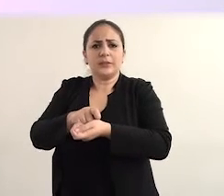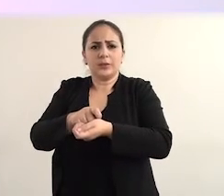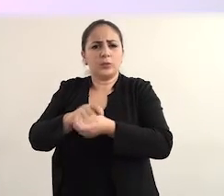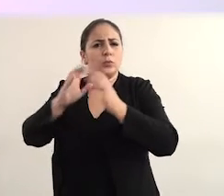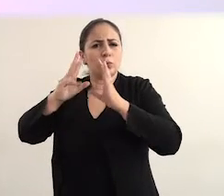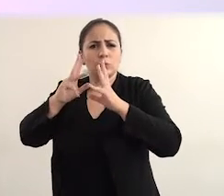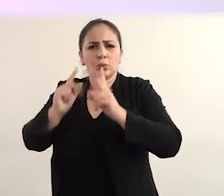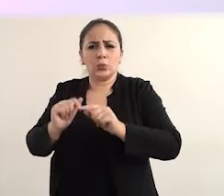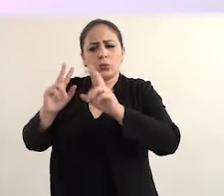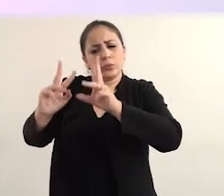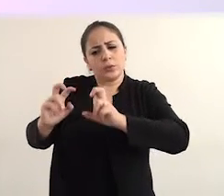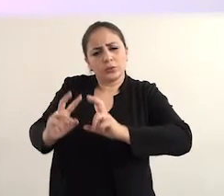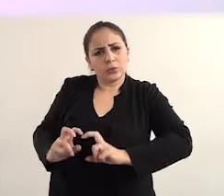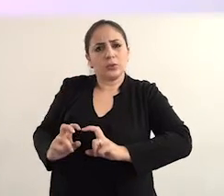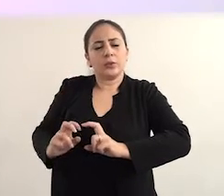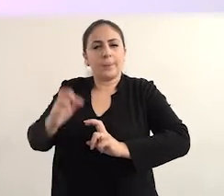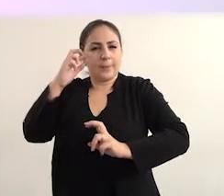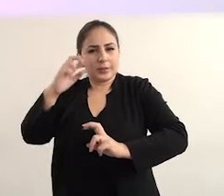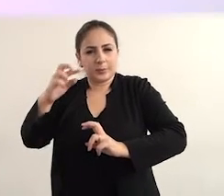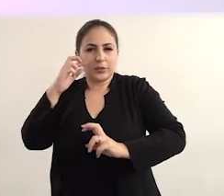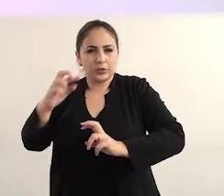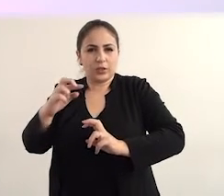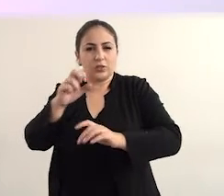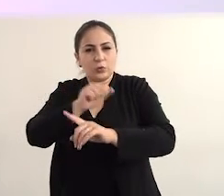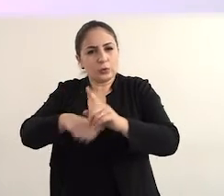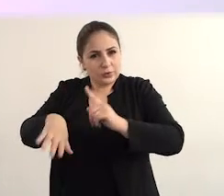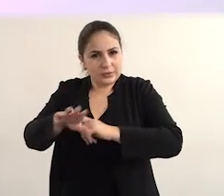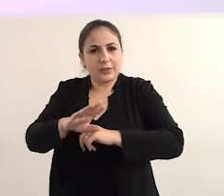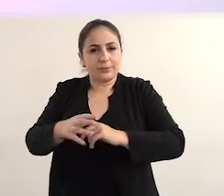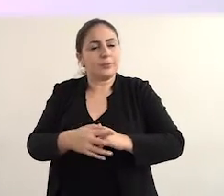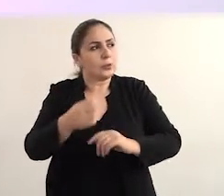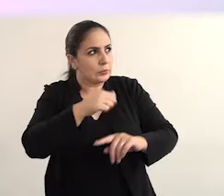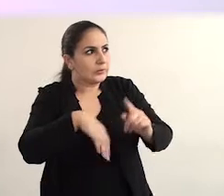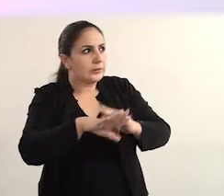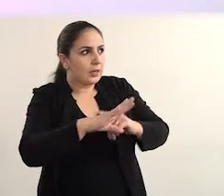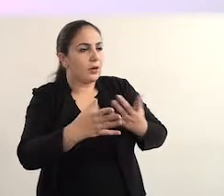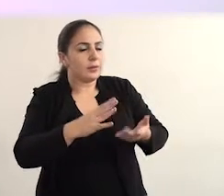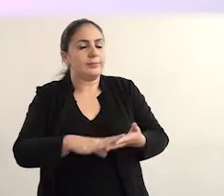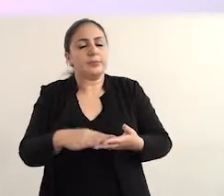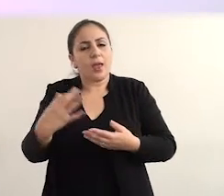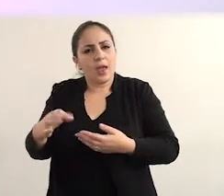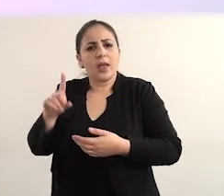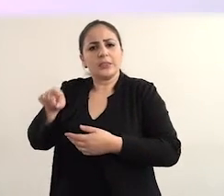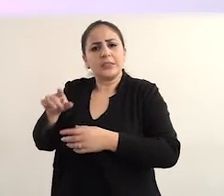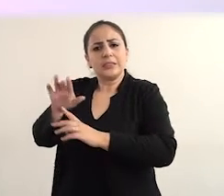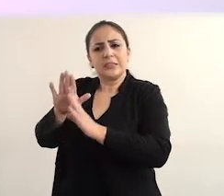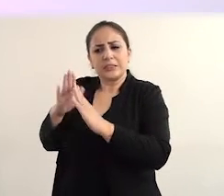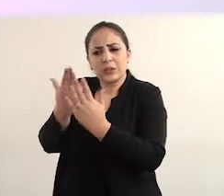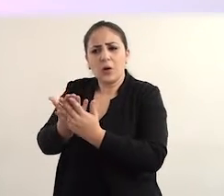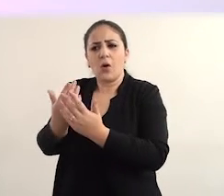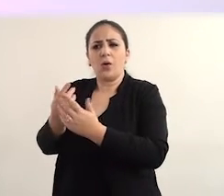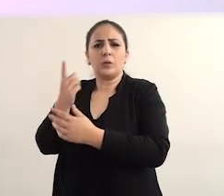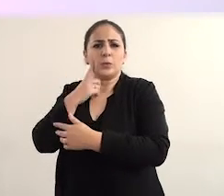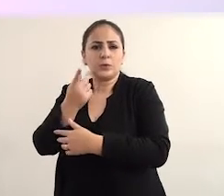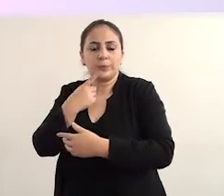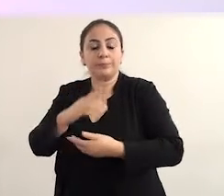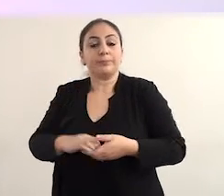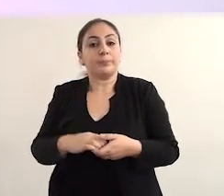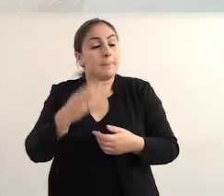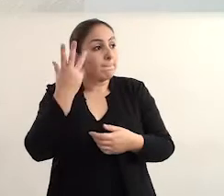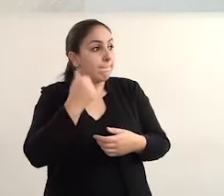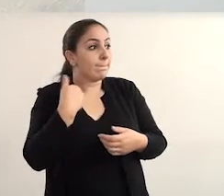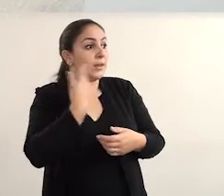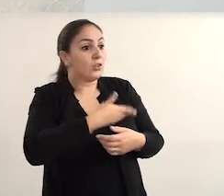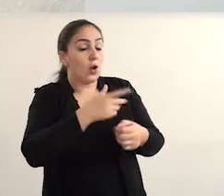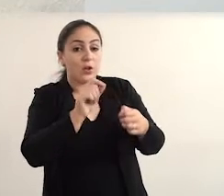toda da questão da perspectiva social, né, de escola, dos surdos, né. Andréia, a gente